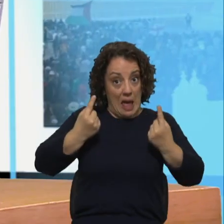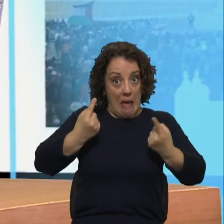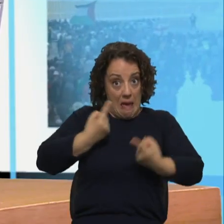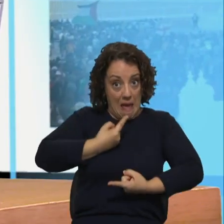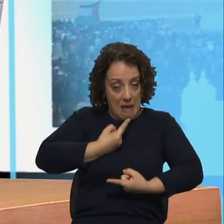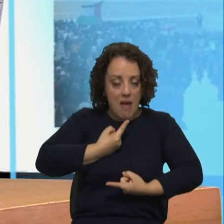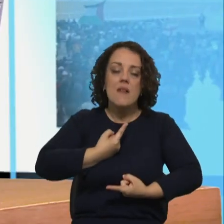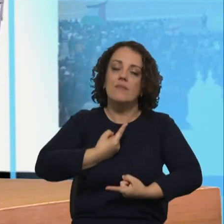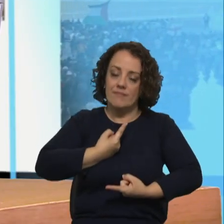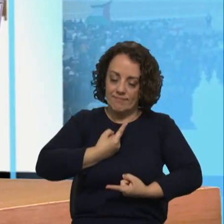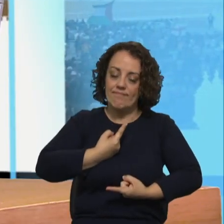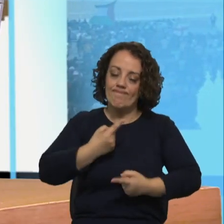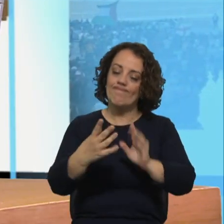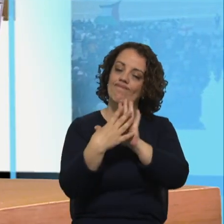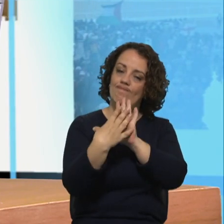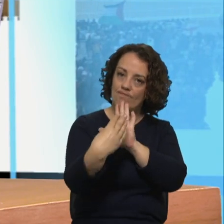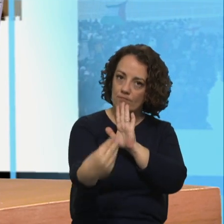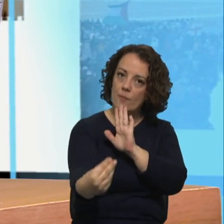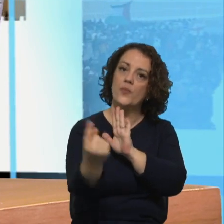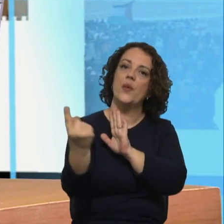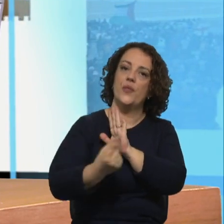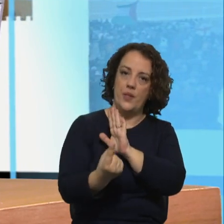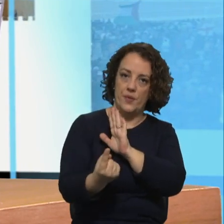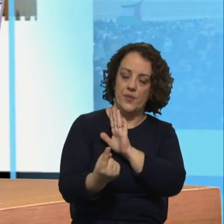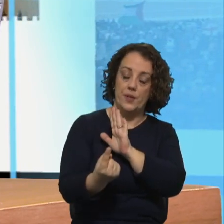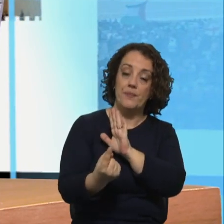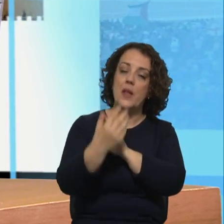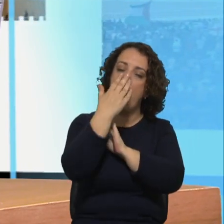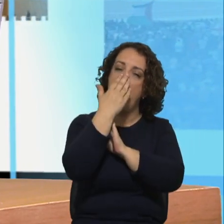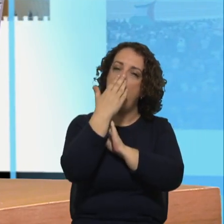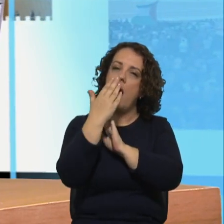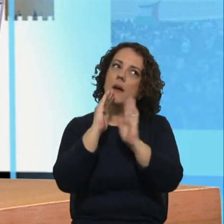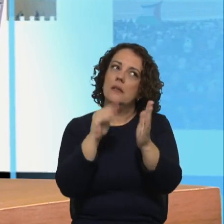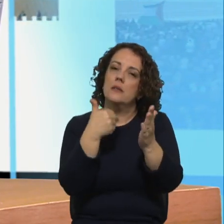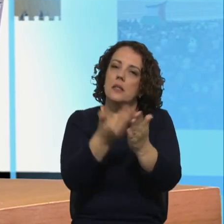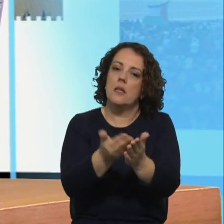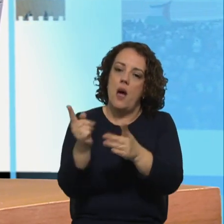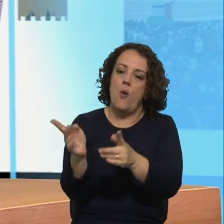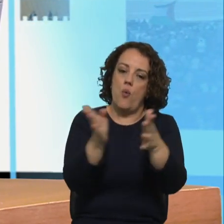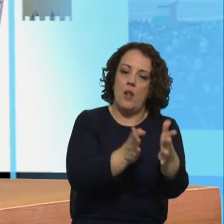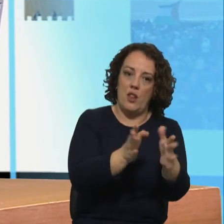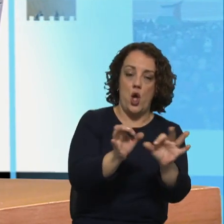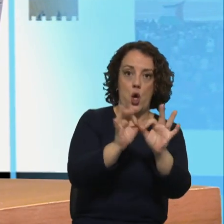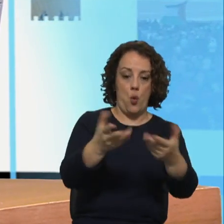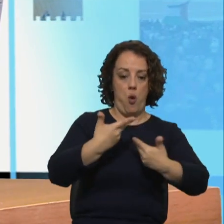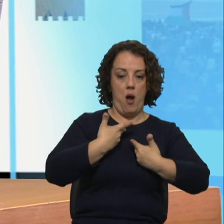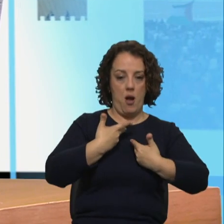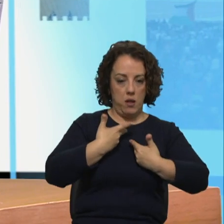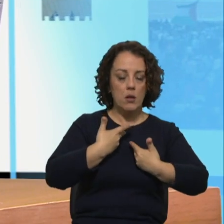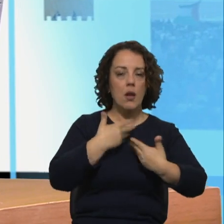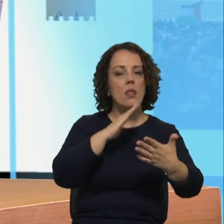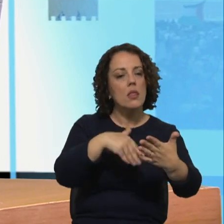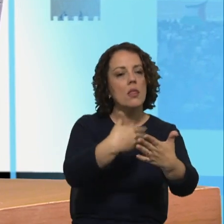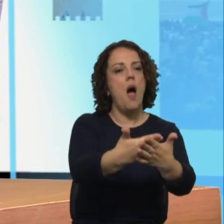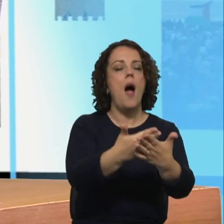o sacerdócio define-se, por um lado, em tornar-se cada um, como ele, alimento em favor dos outros,